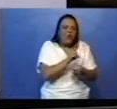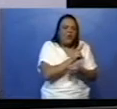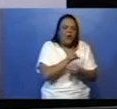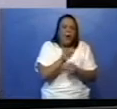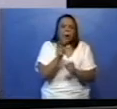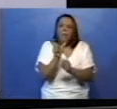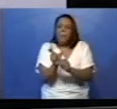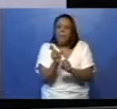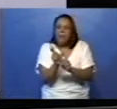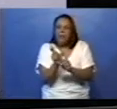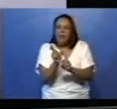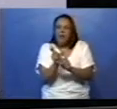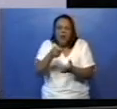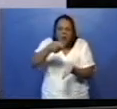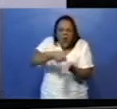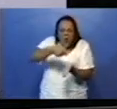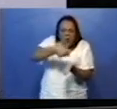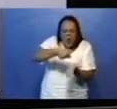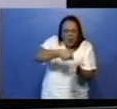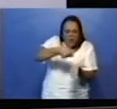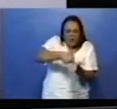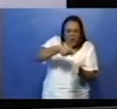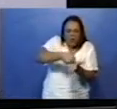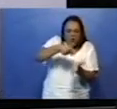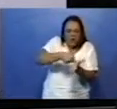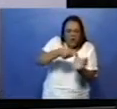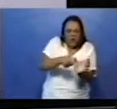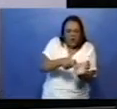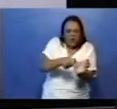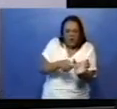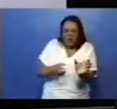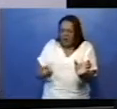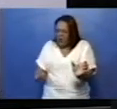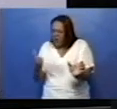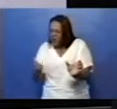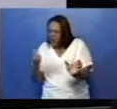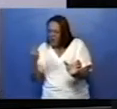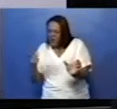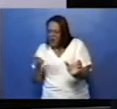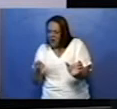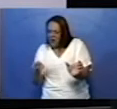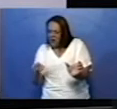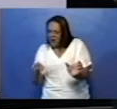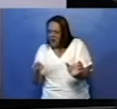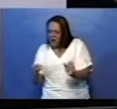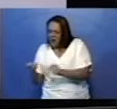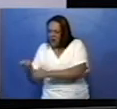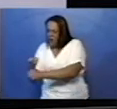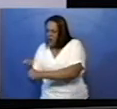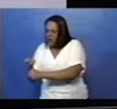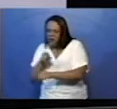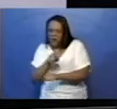exigências esquisitas. Exigência, substantivo. Qual que é a característica desse